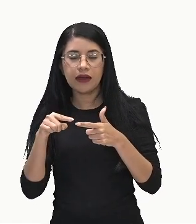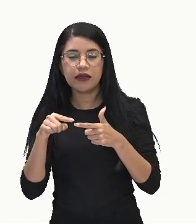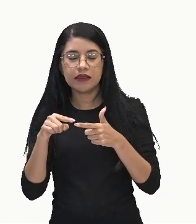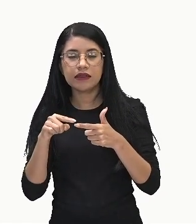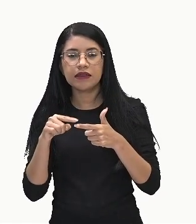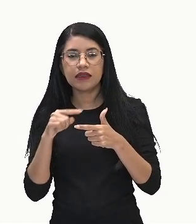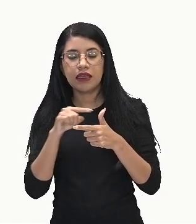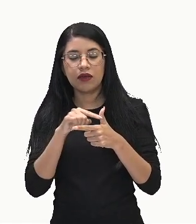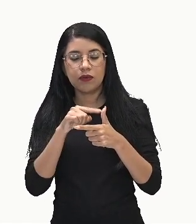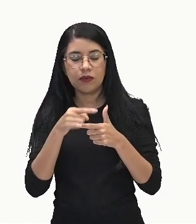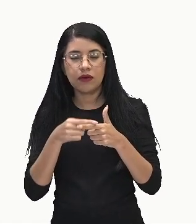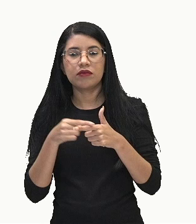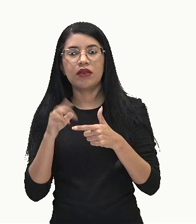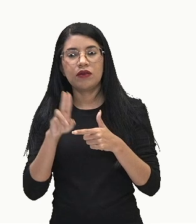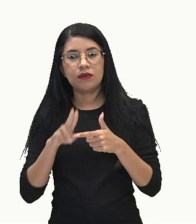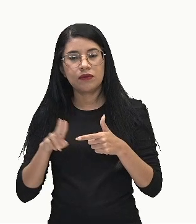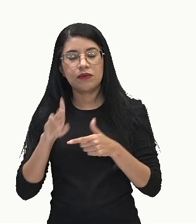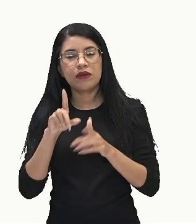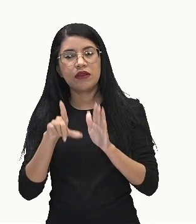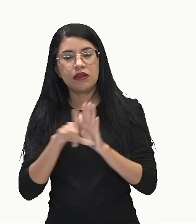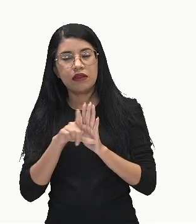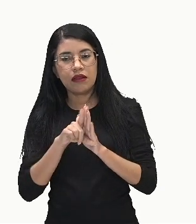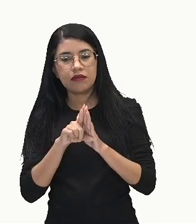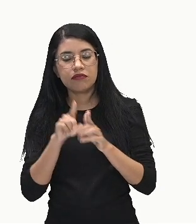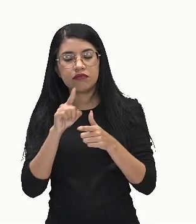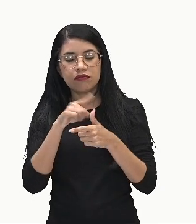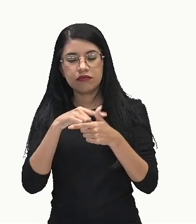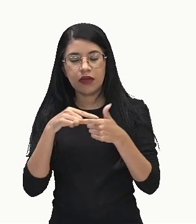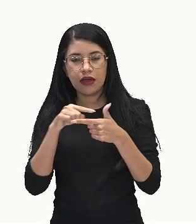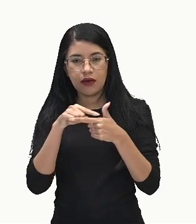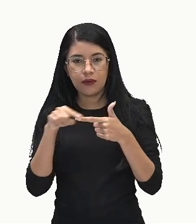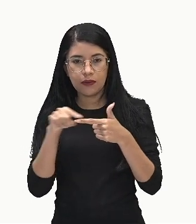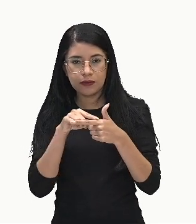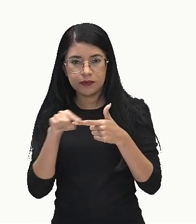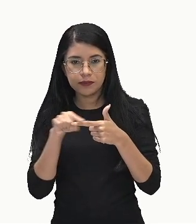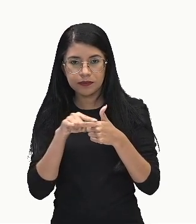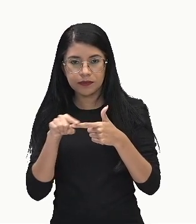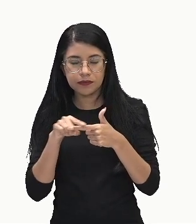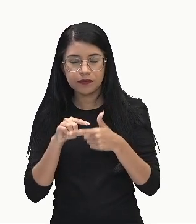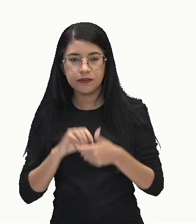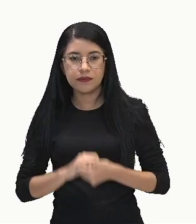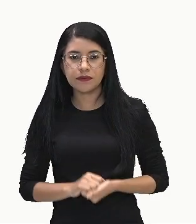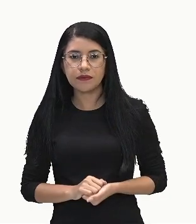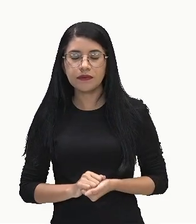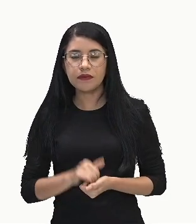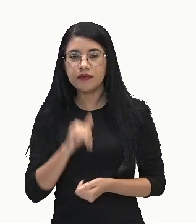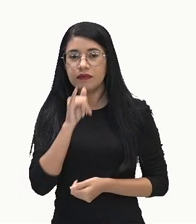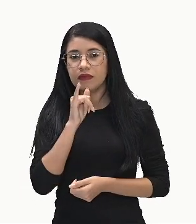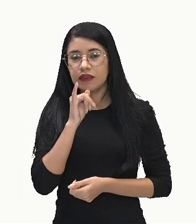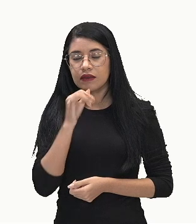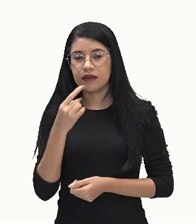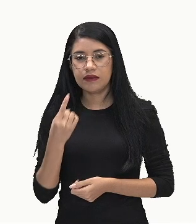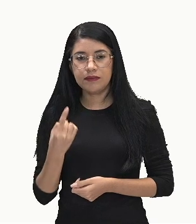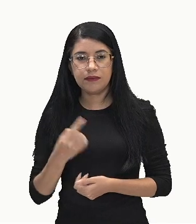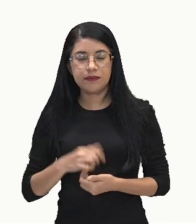lei dos cossenos, tá bom? Vamos acompanhar aqui esse exemplo, então.